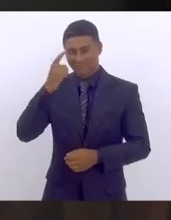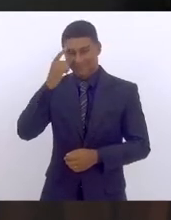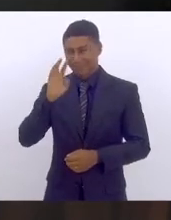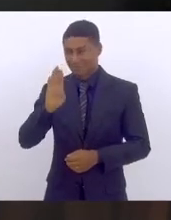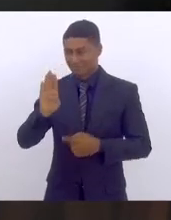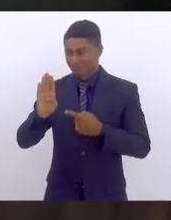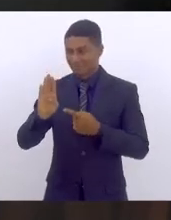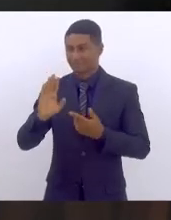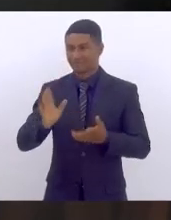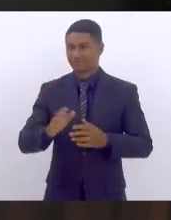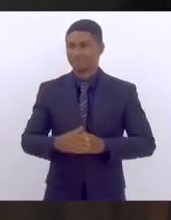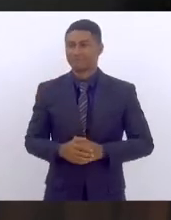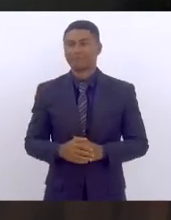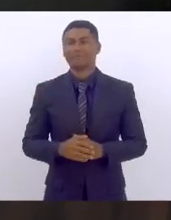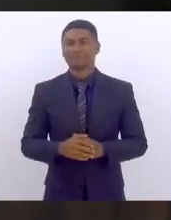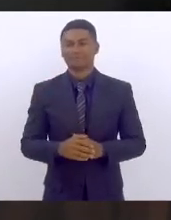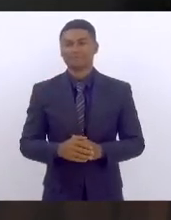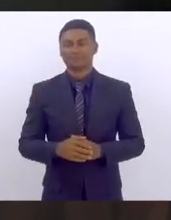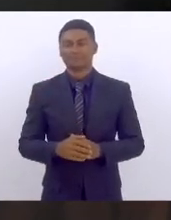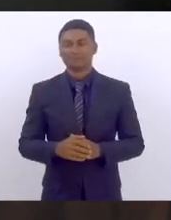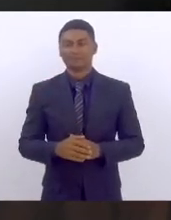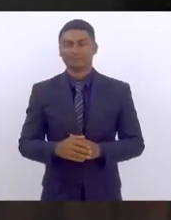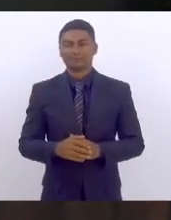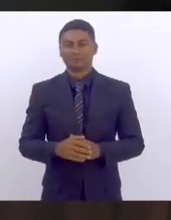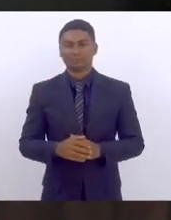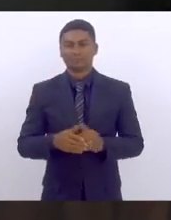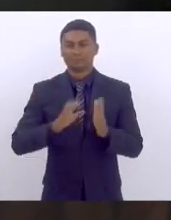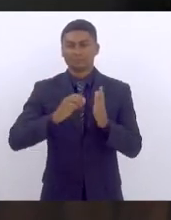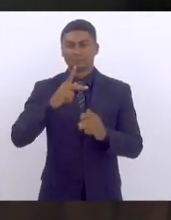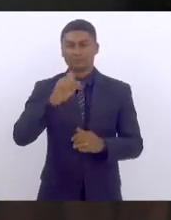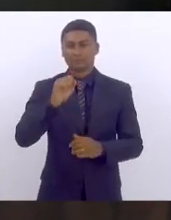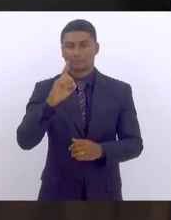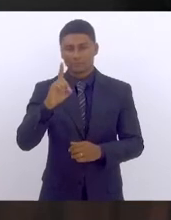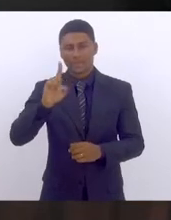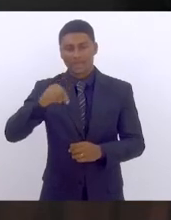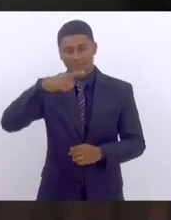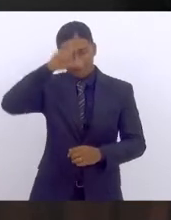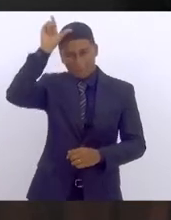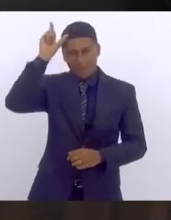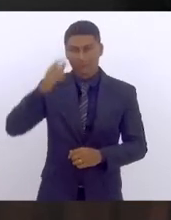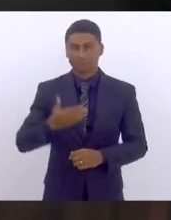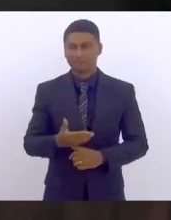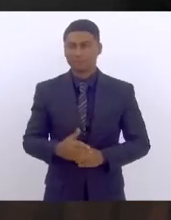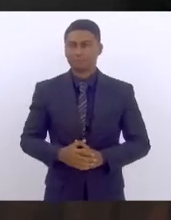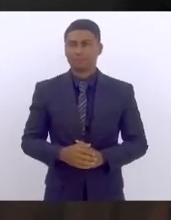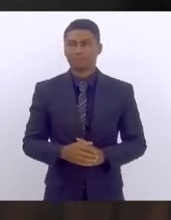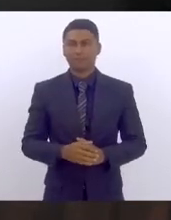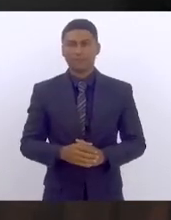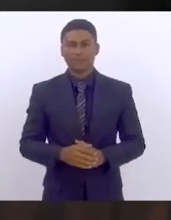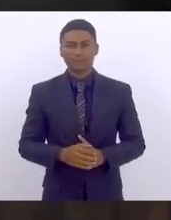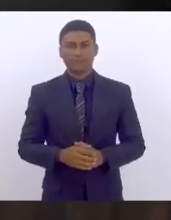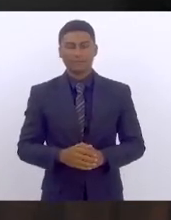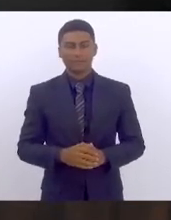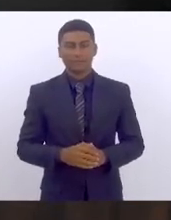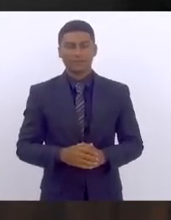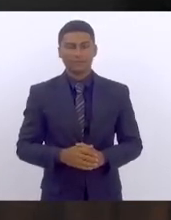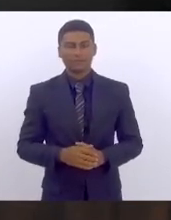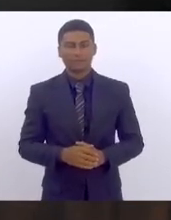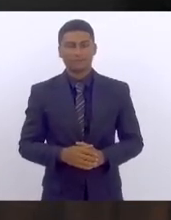Ju. PSD é o Luiz Paulo. PSD é o Luiz Paulo. Deputado enfermeira Rejane. Deputado enfermeira Rejane.